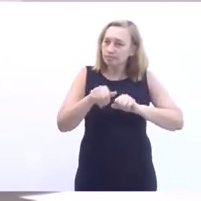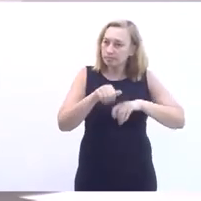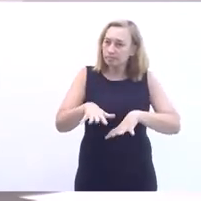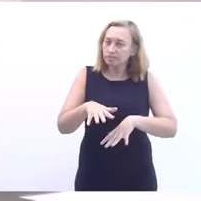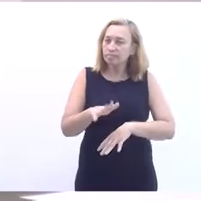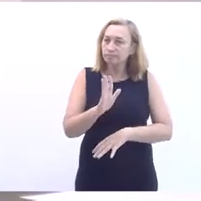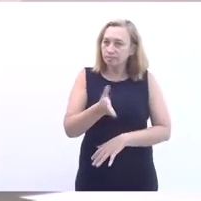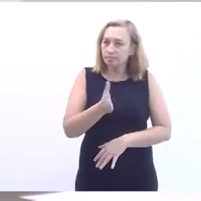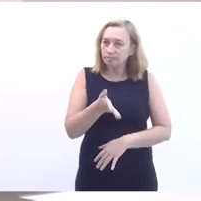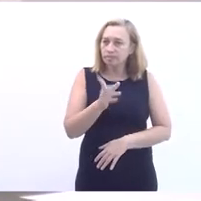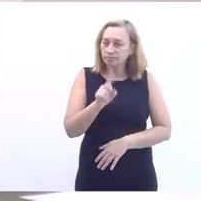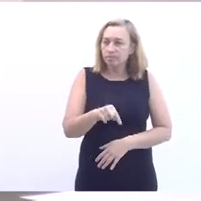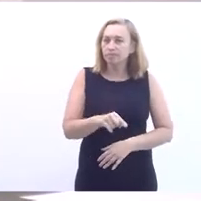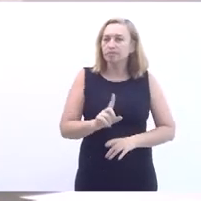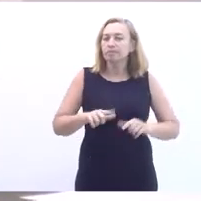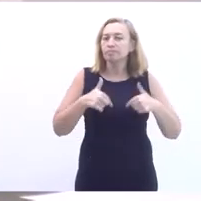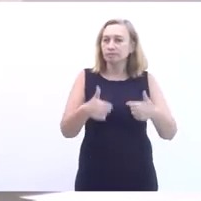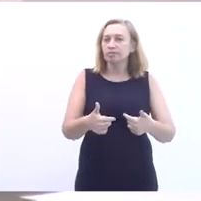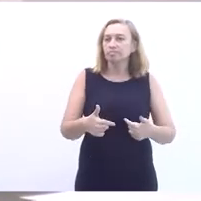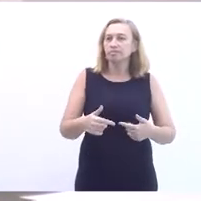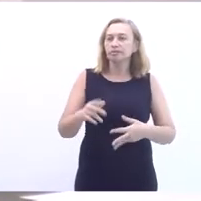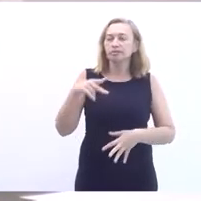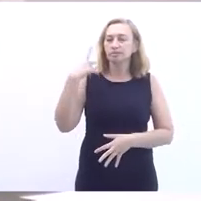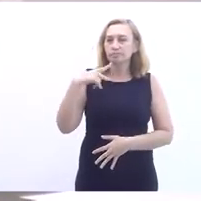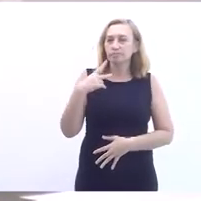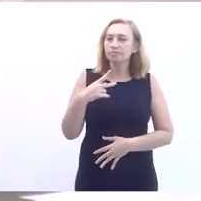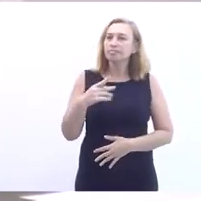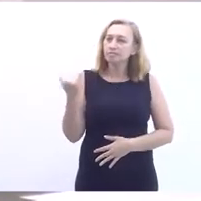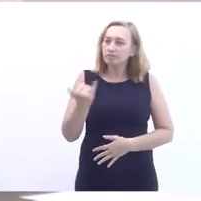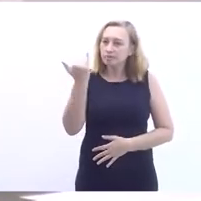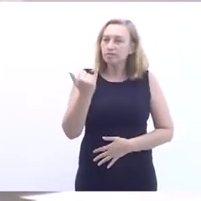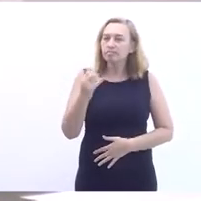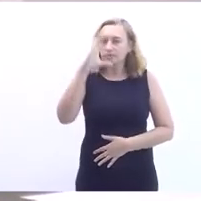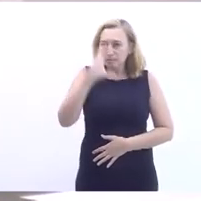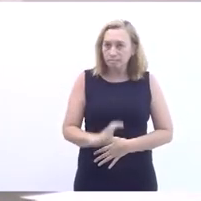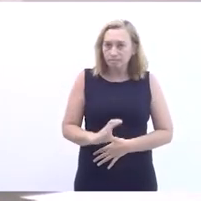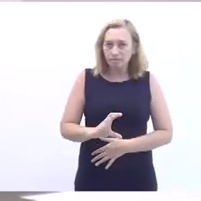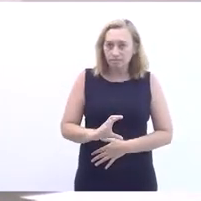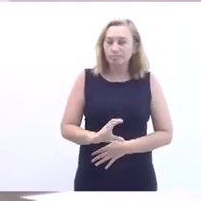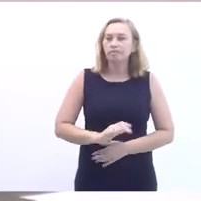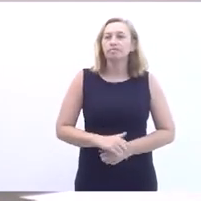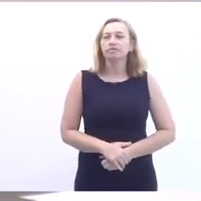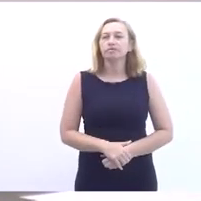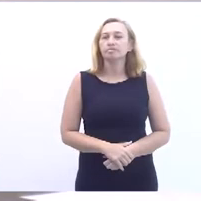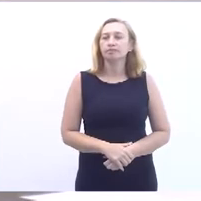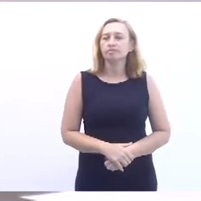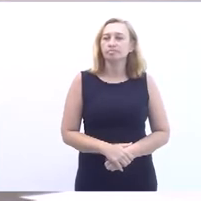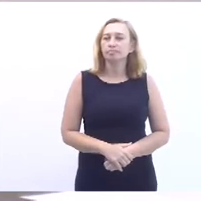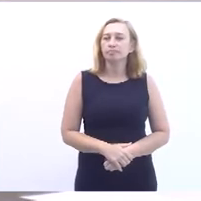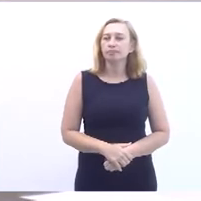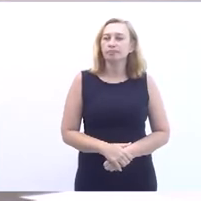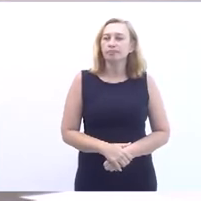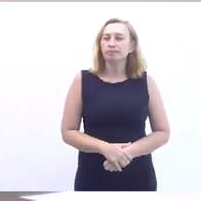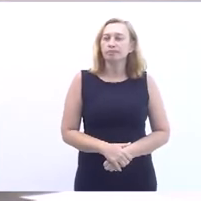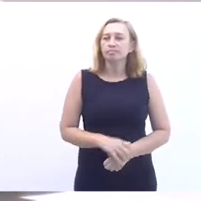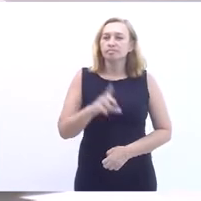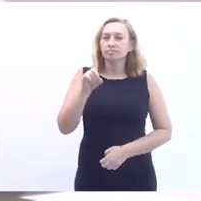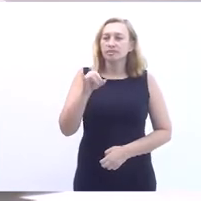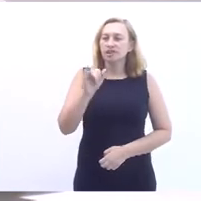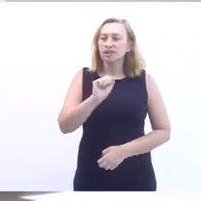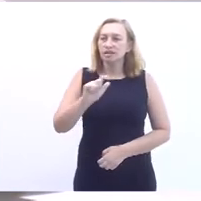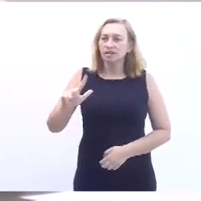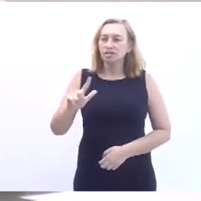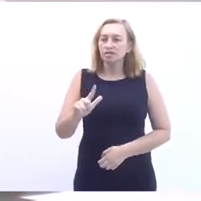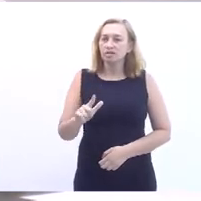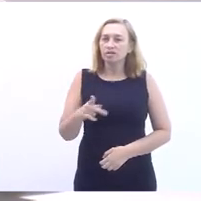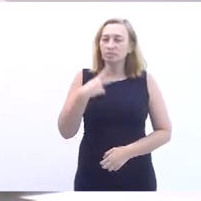já é um ato político muito relevante de cidadania de cidadania Daniel los